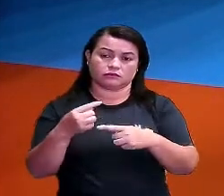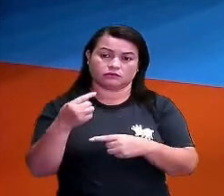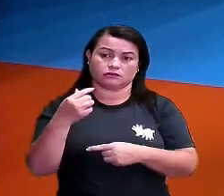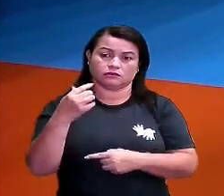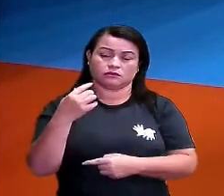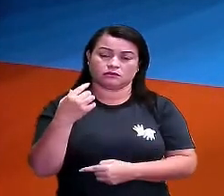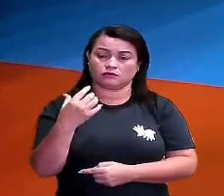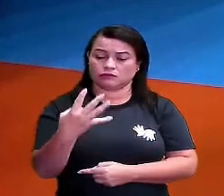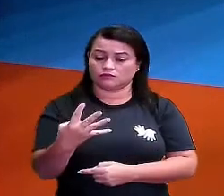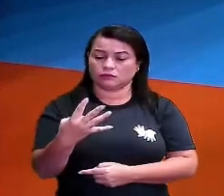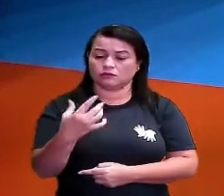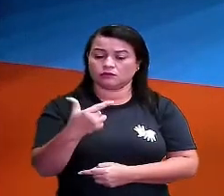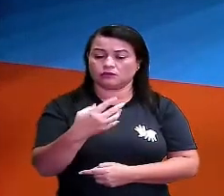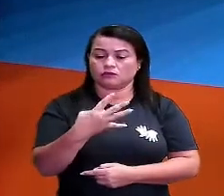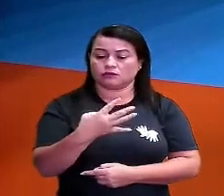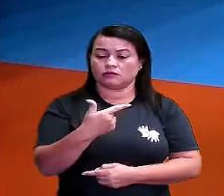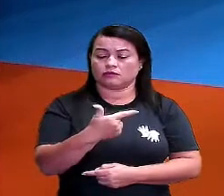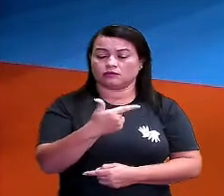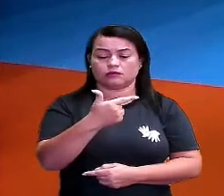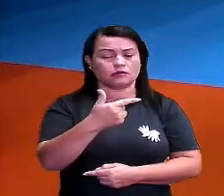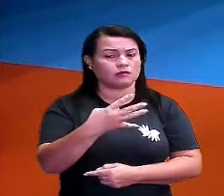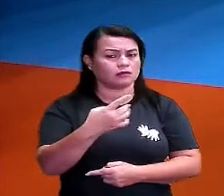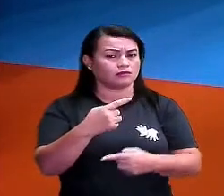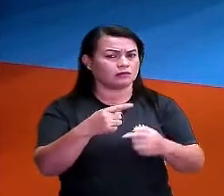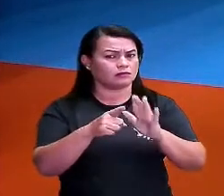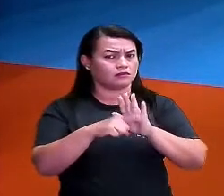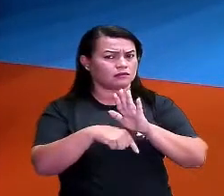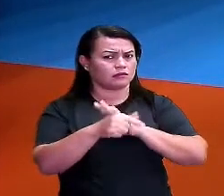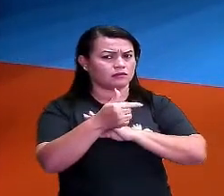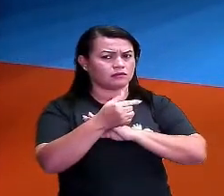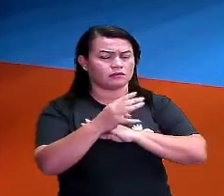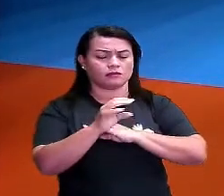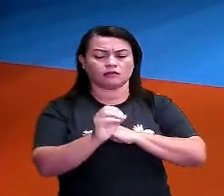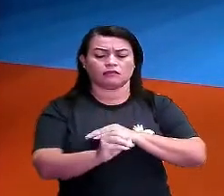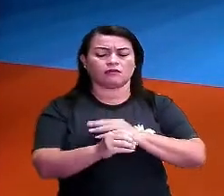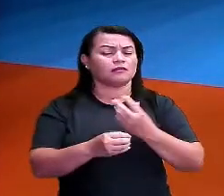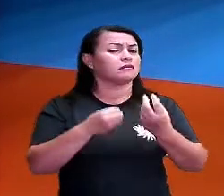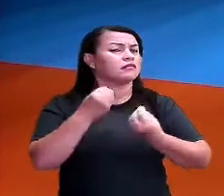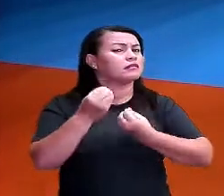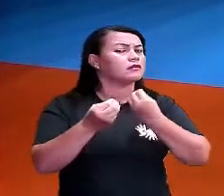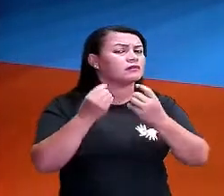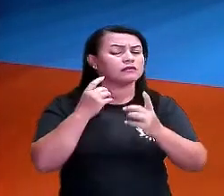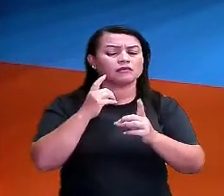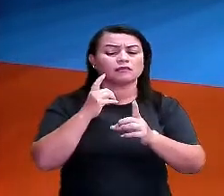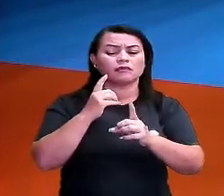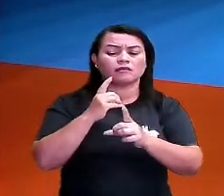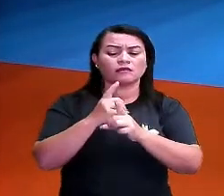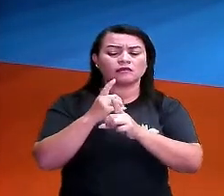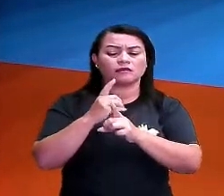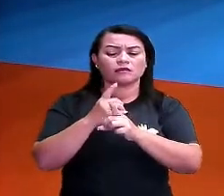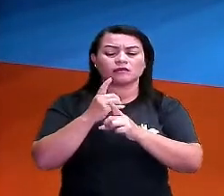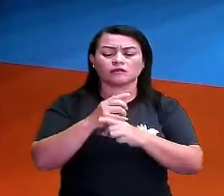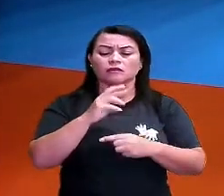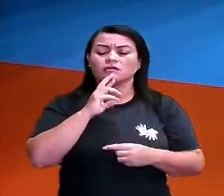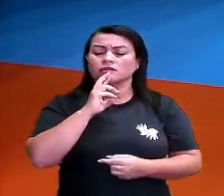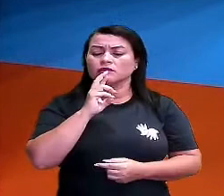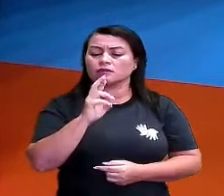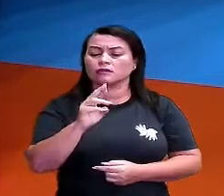menos 24, zerou. Professora, como é que eu posso fazer isso para encontrar esse quociente